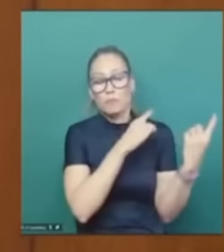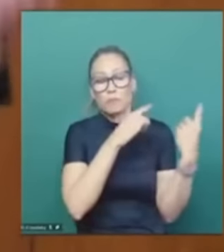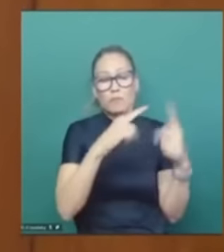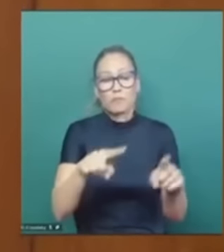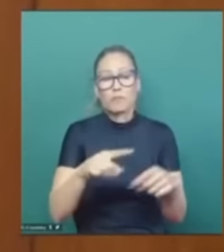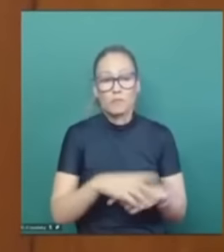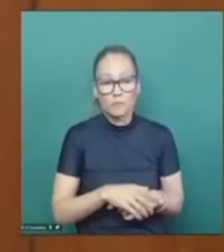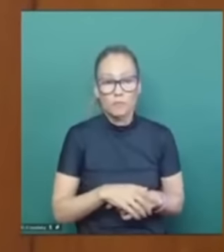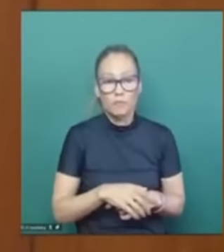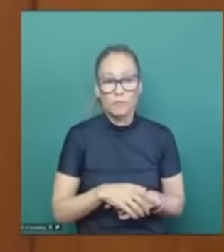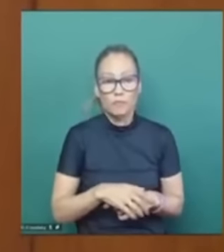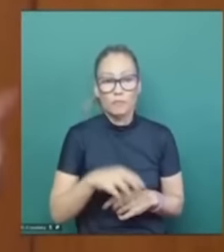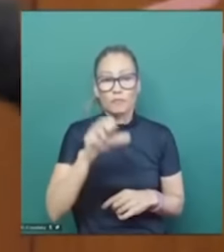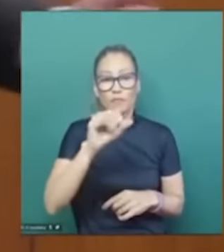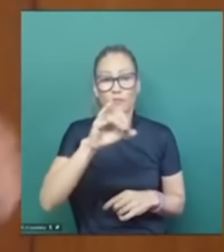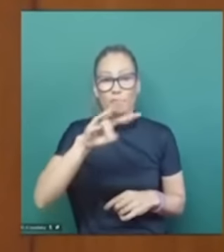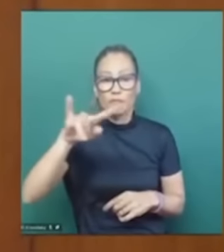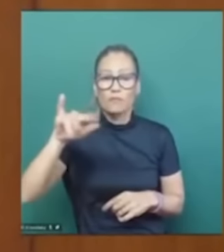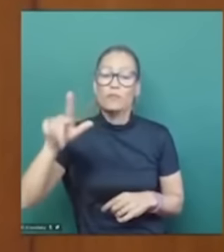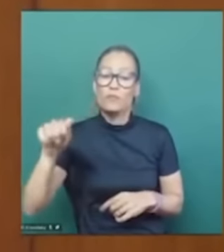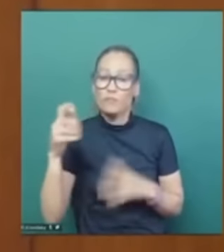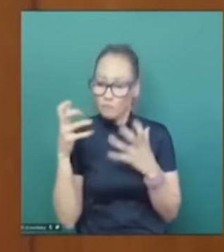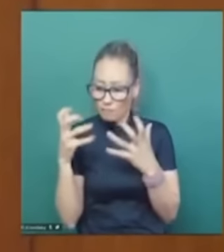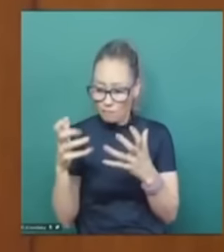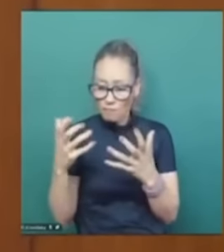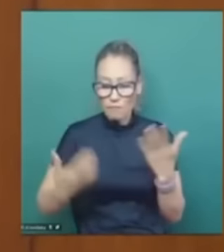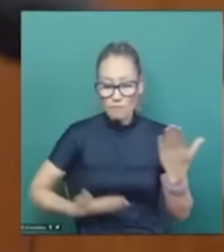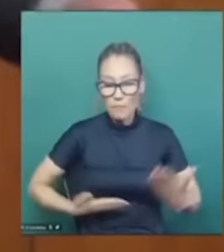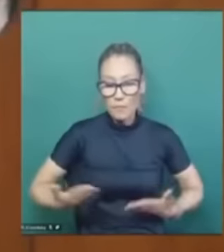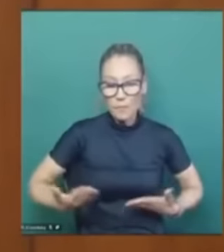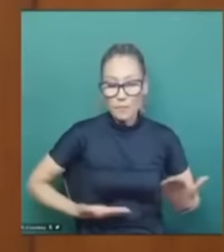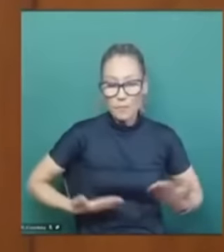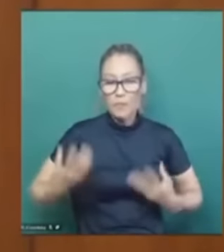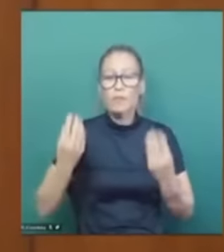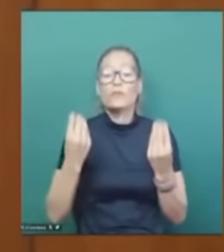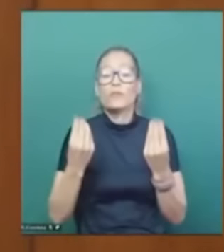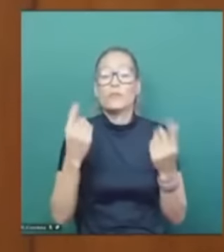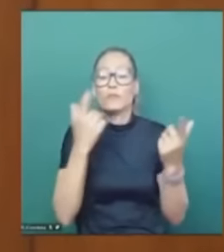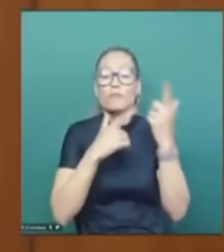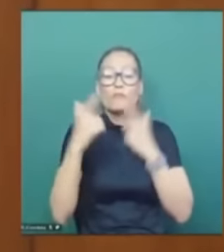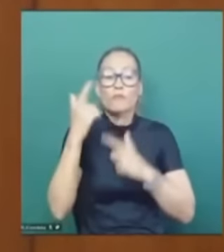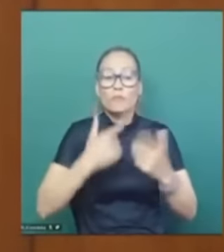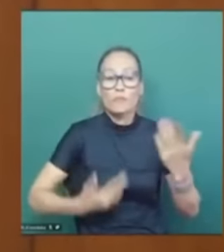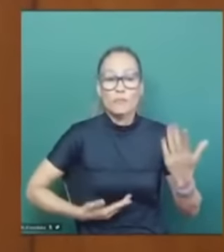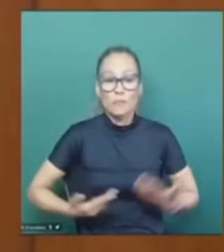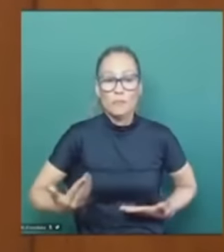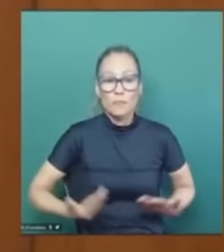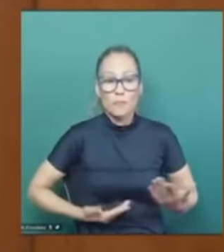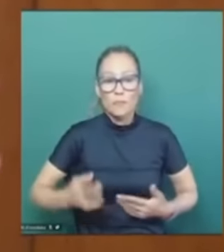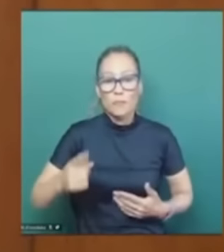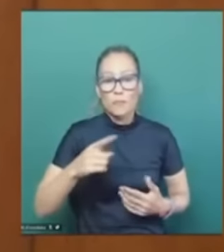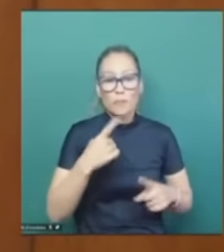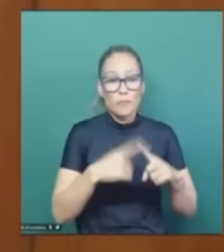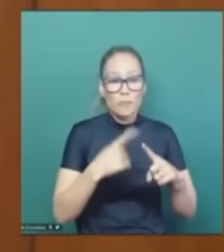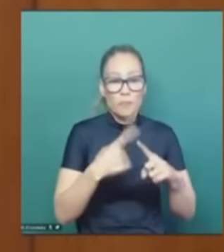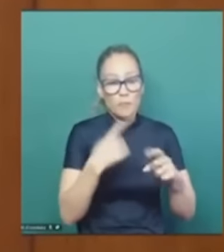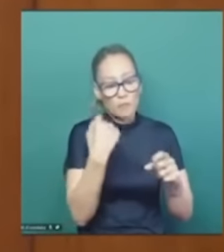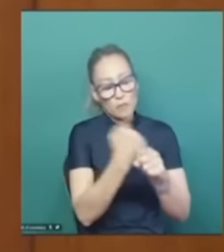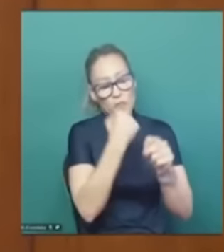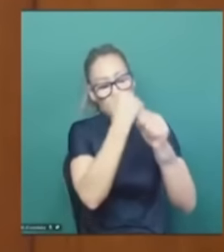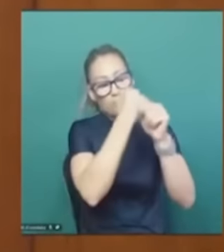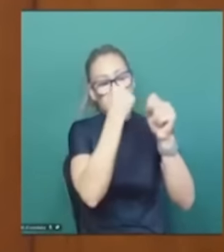vamos fazer emprego. Como? Sem empresa. Como vai ter emprego na cidade de São Paulo se uma construtora não pode empreender? A pessoa vai morar onde?